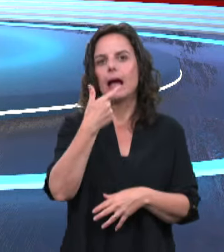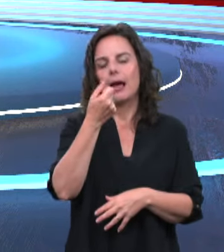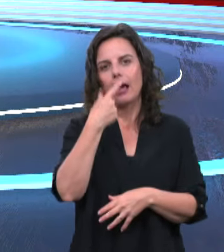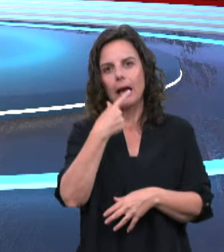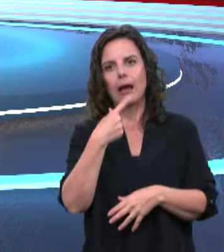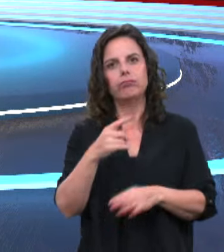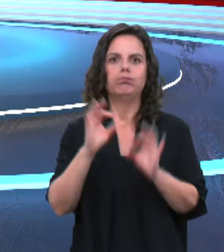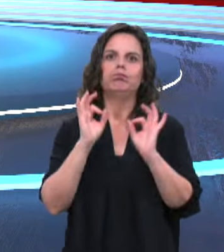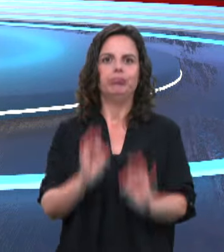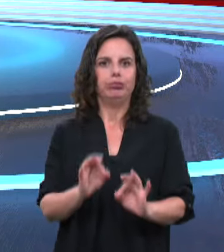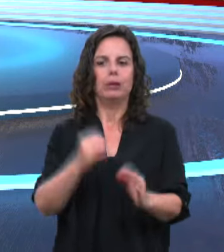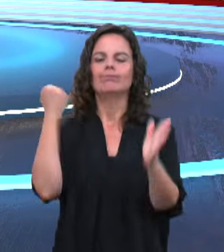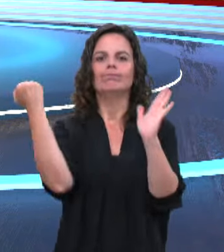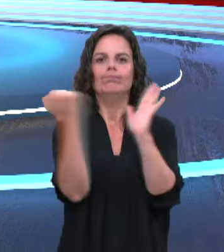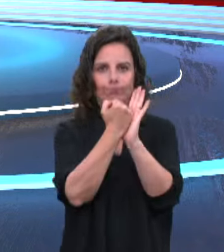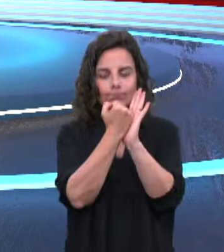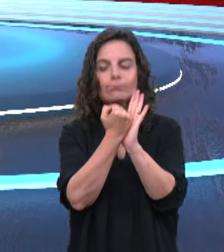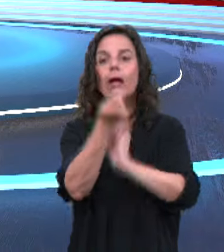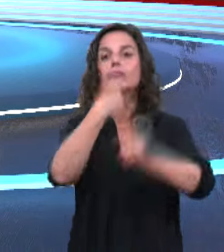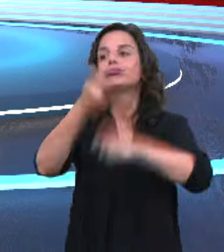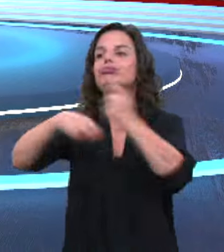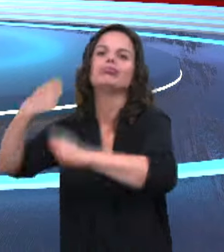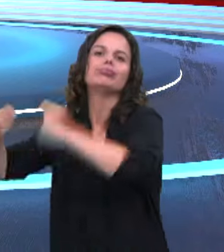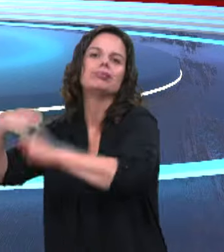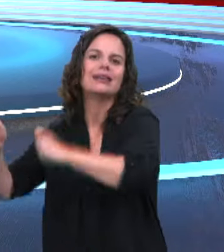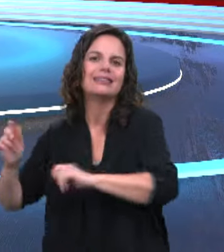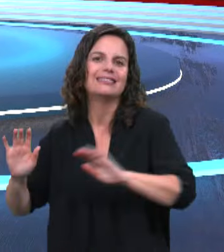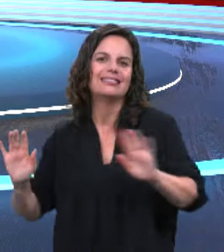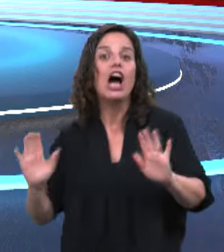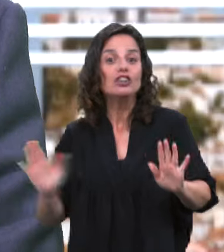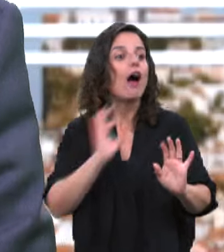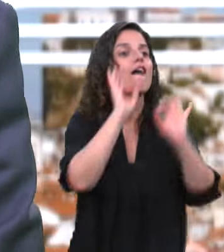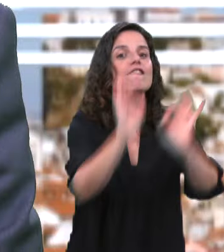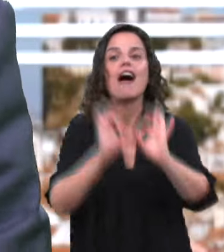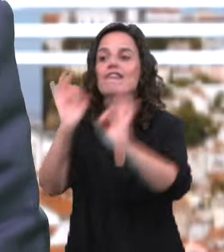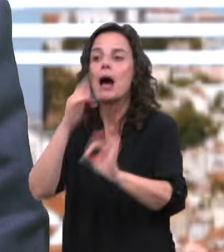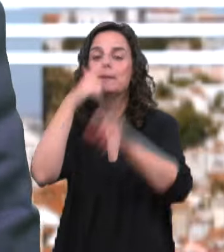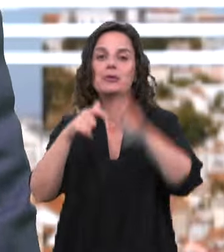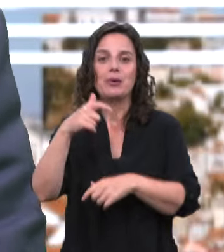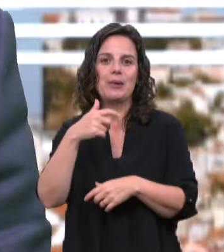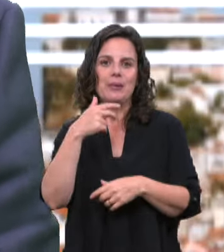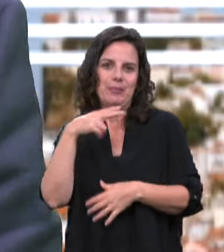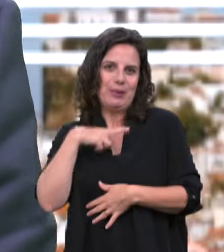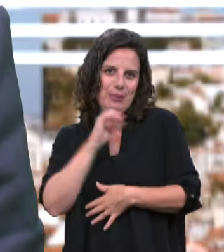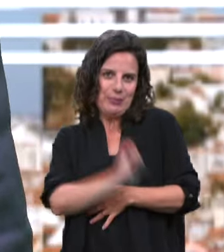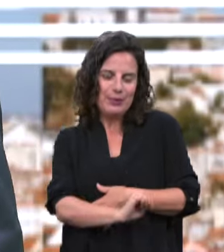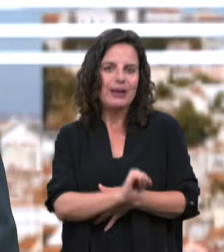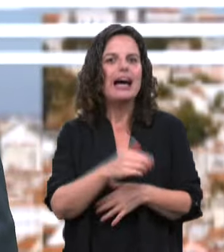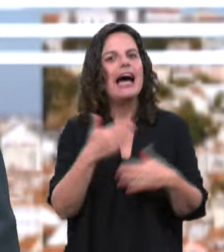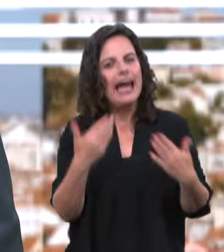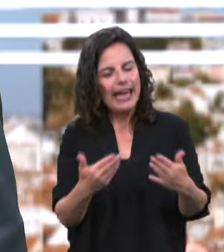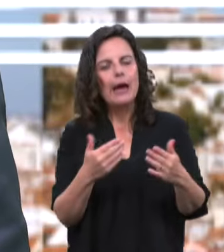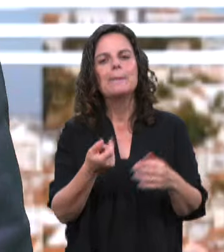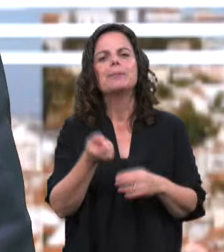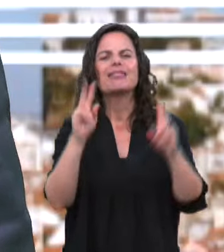células e que têm um nome comercial e que estão no mercado e que já estão a tratar doentes portugueses. Essa nova realidade, que são as chamadas medicamentos de